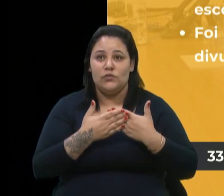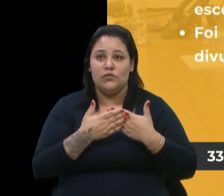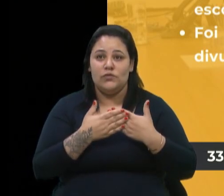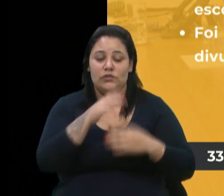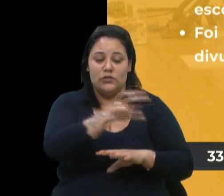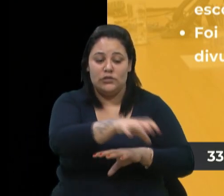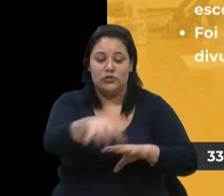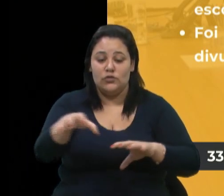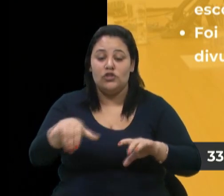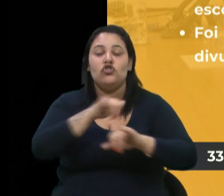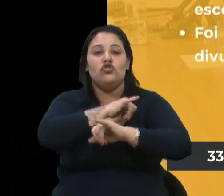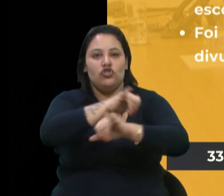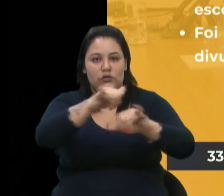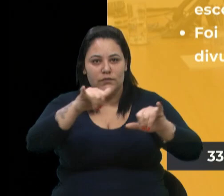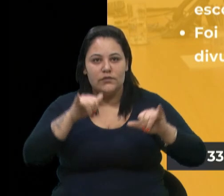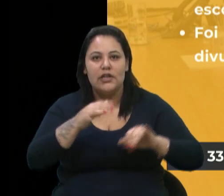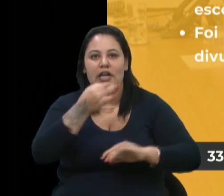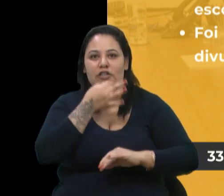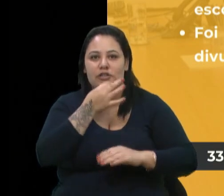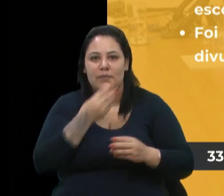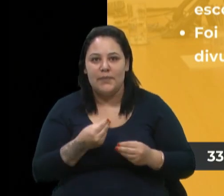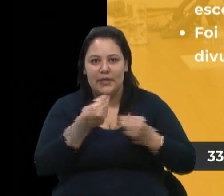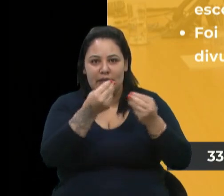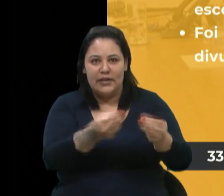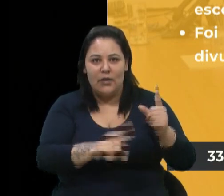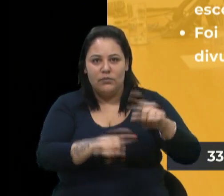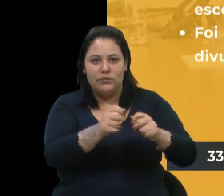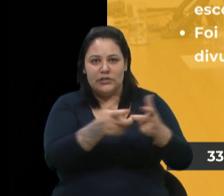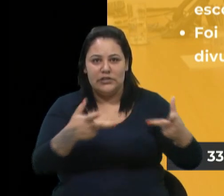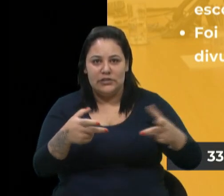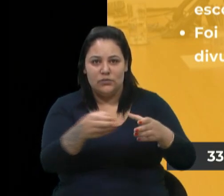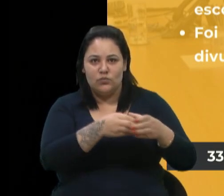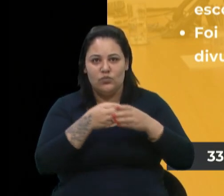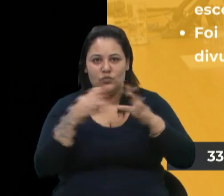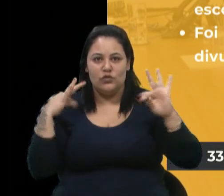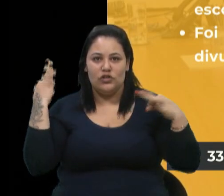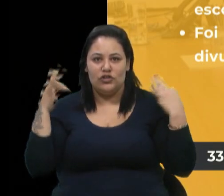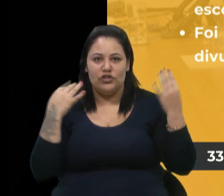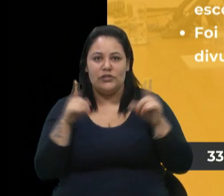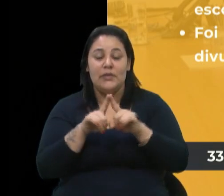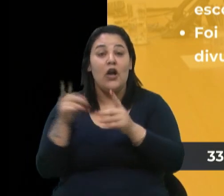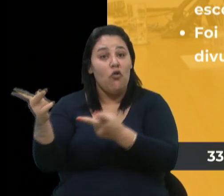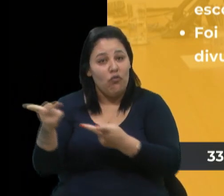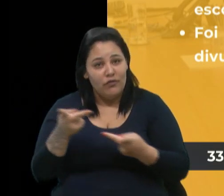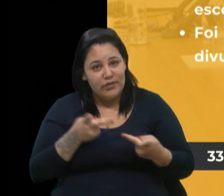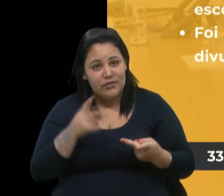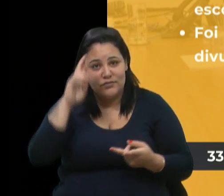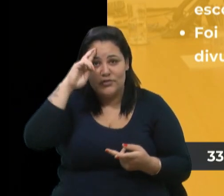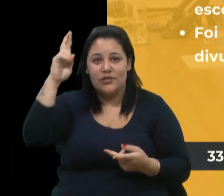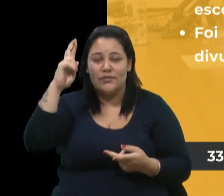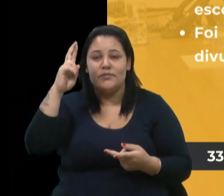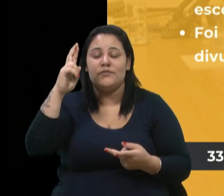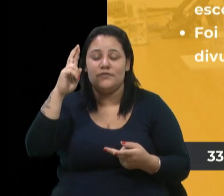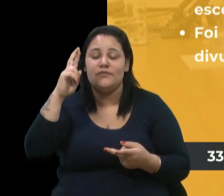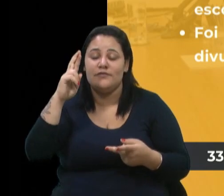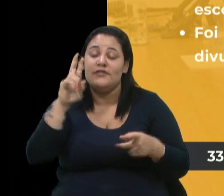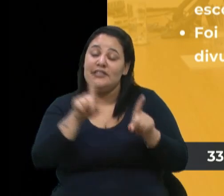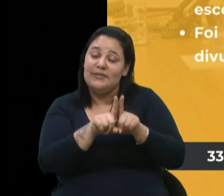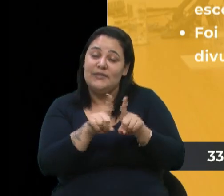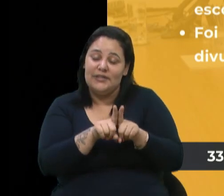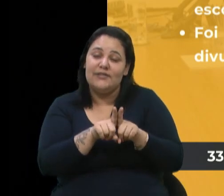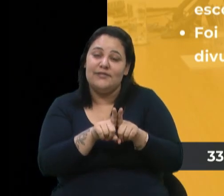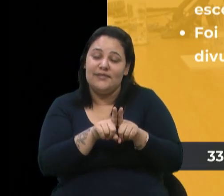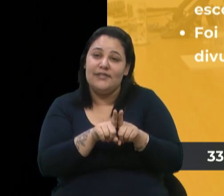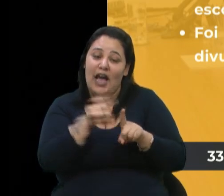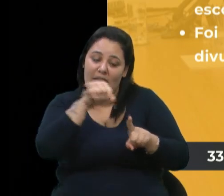Sul, para entregar um material turístico de Caxias, para convidar para os eventos que Caxias do Sul promove, inclusive para a Festa da Uva do ano que